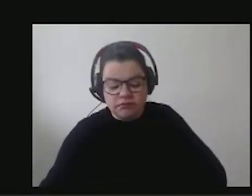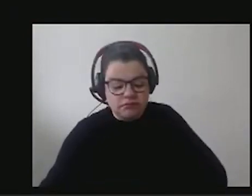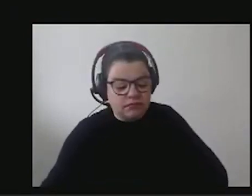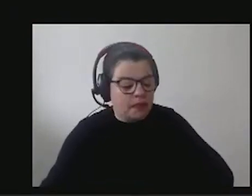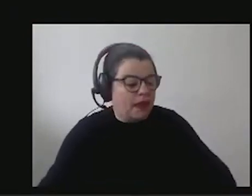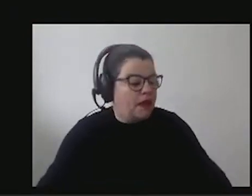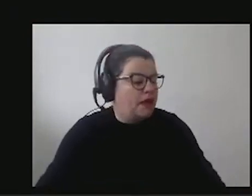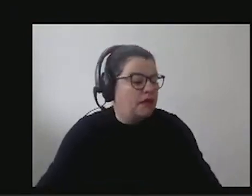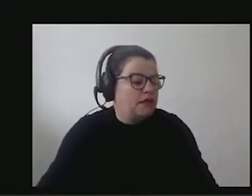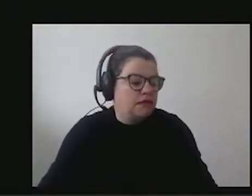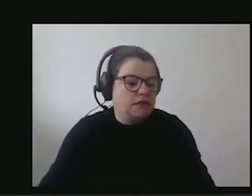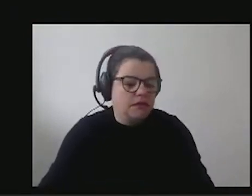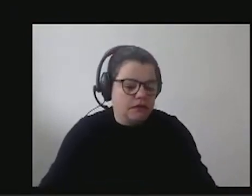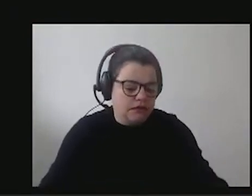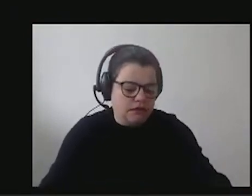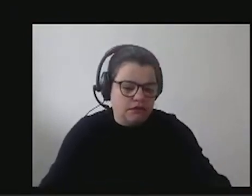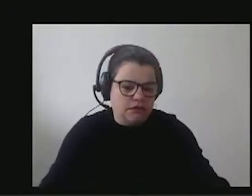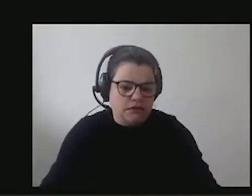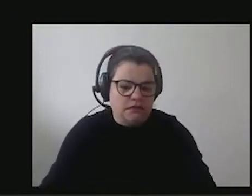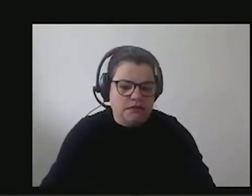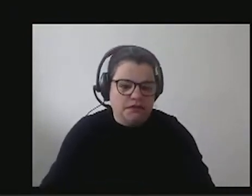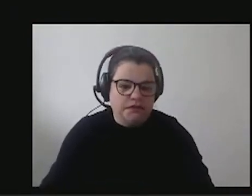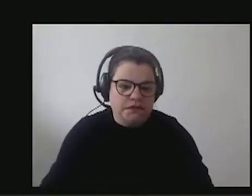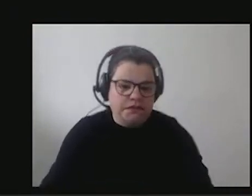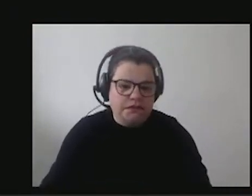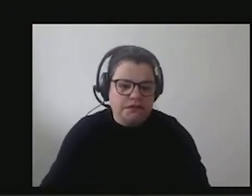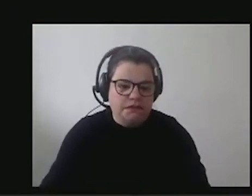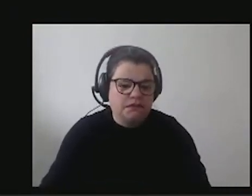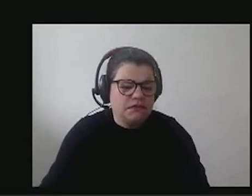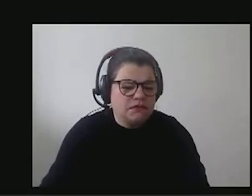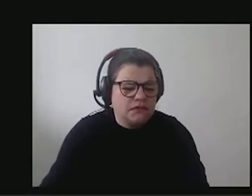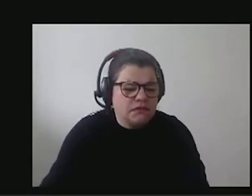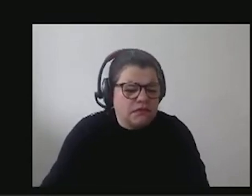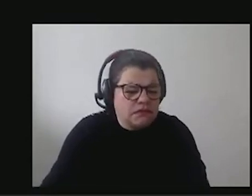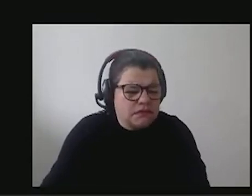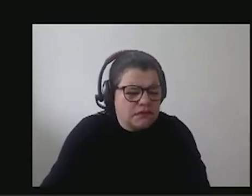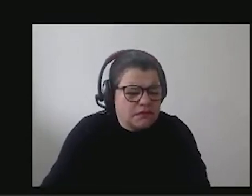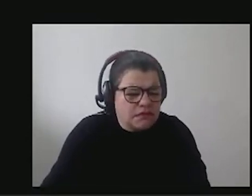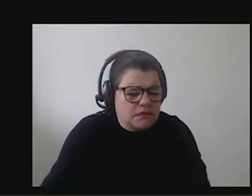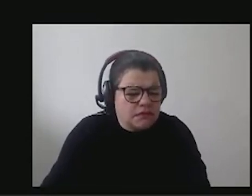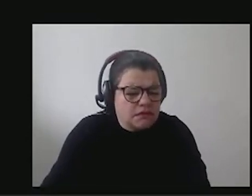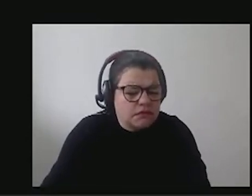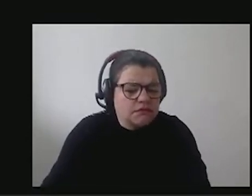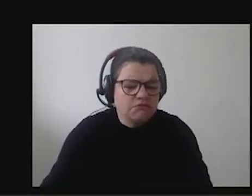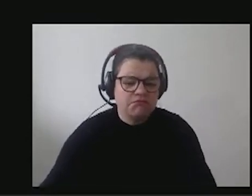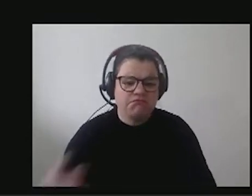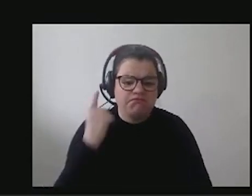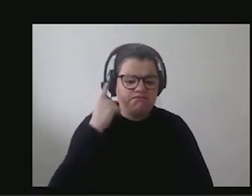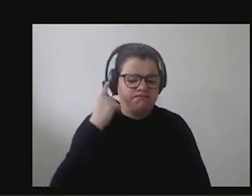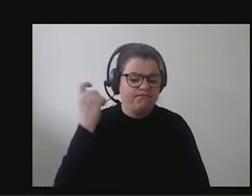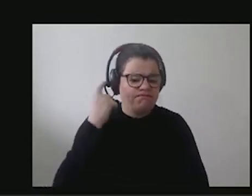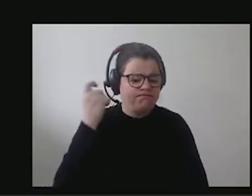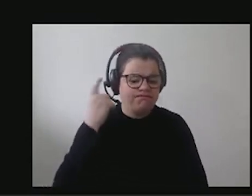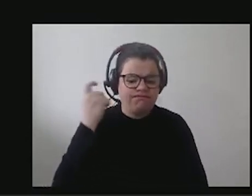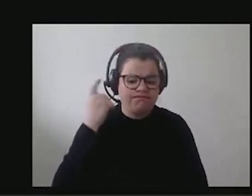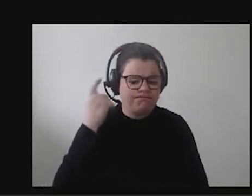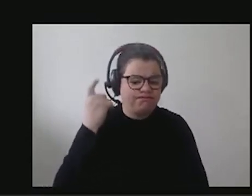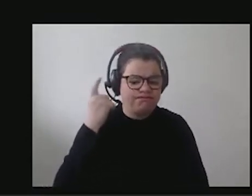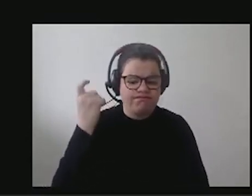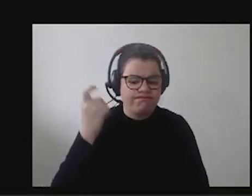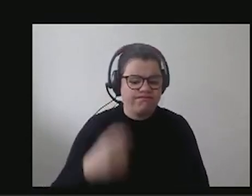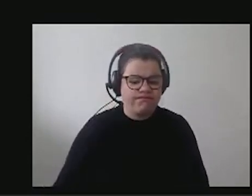Nós, como os contabilistas que passamos por todas essas mudanças, desde a contabilidade manual e